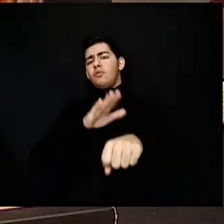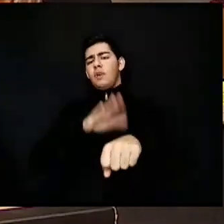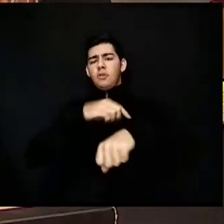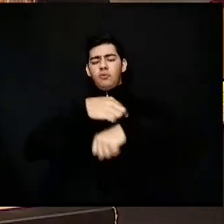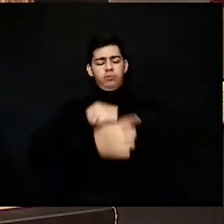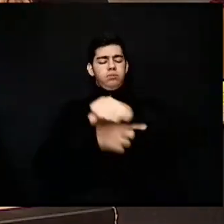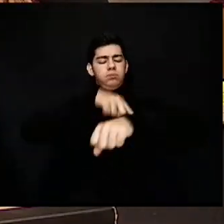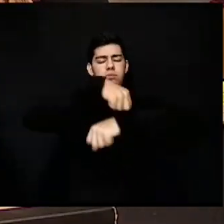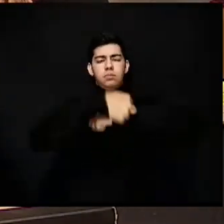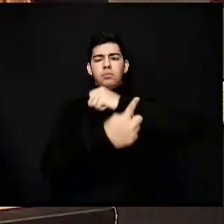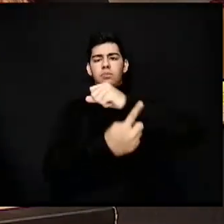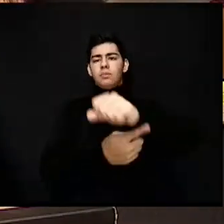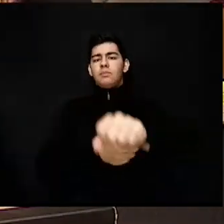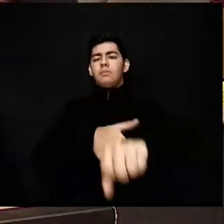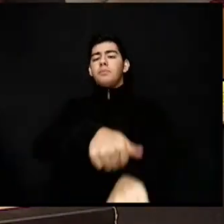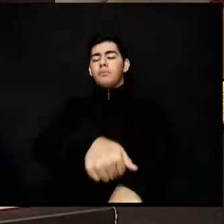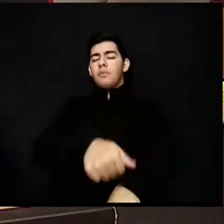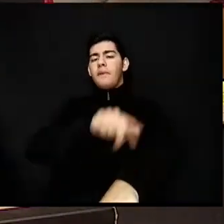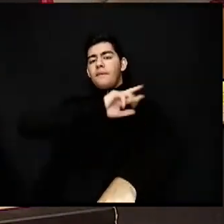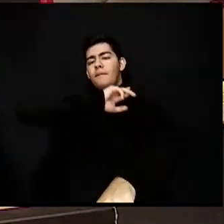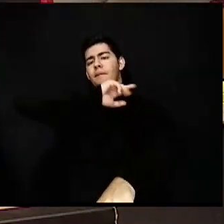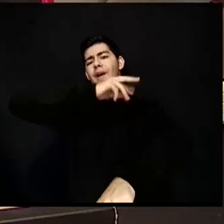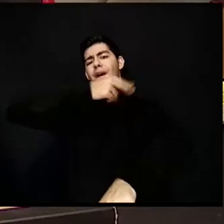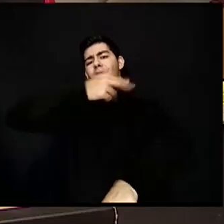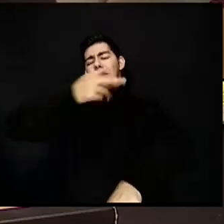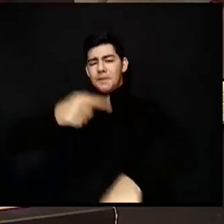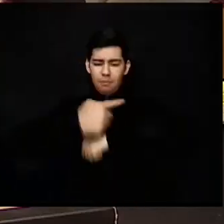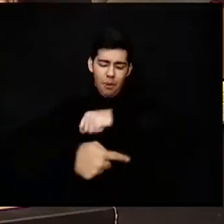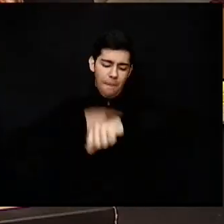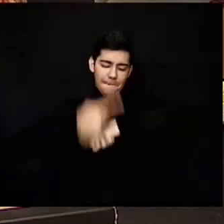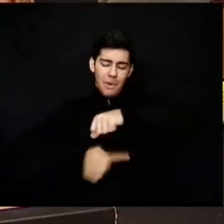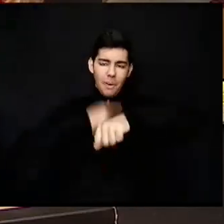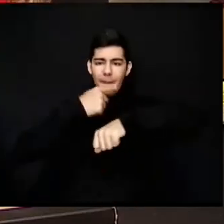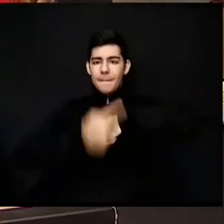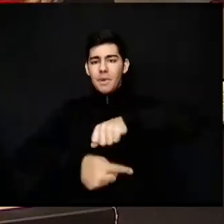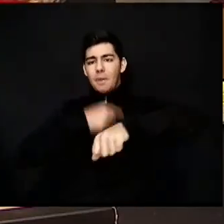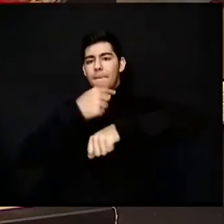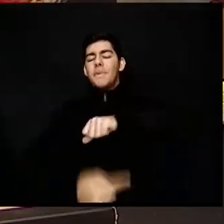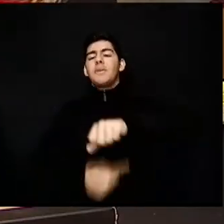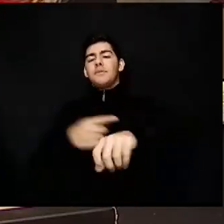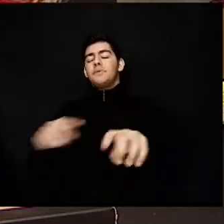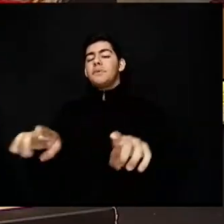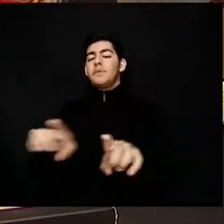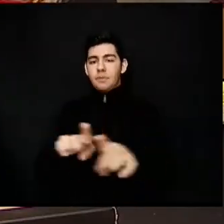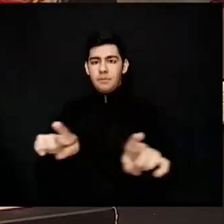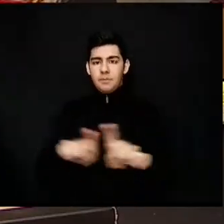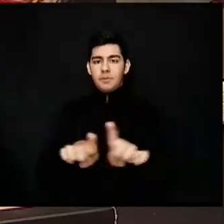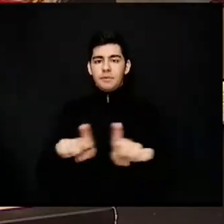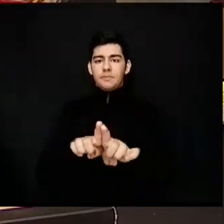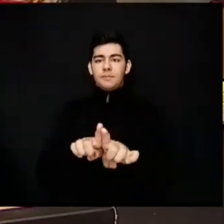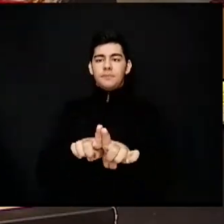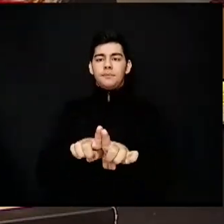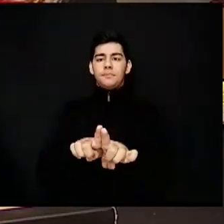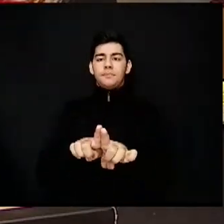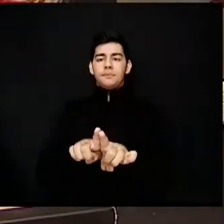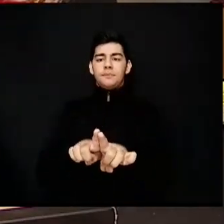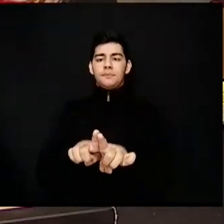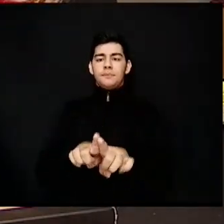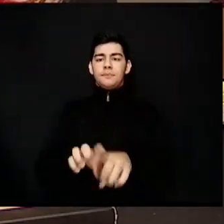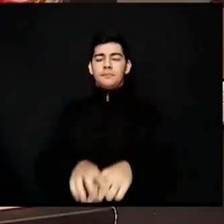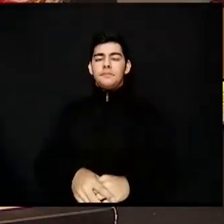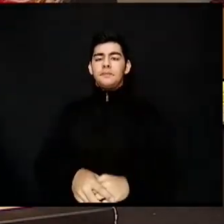várias voltas. Aí você amarra passando por aqui. Isso, aí pra